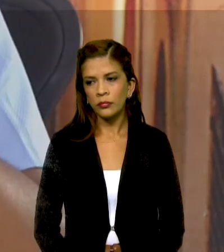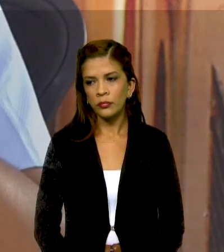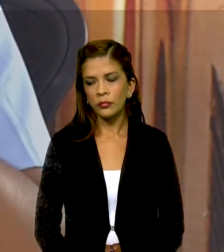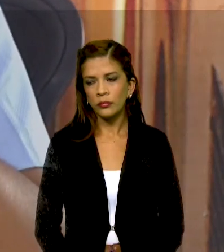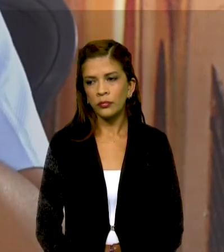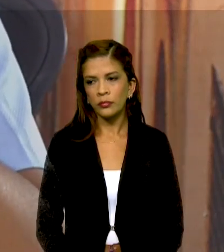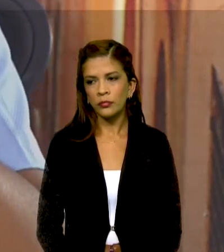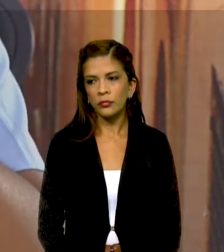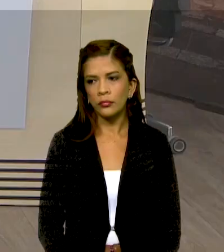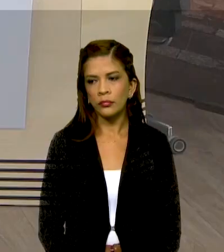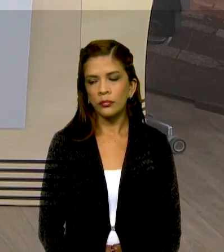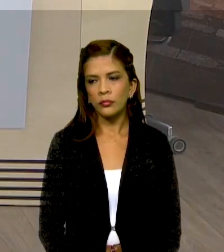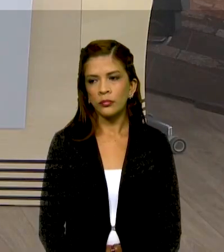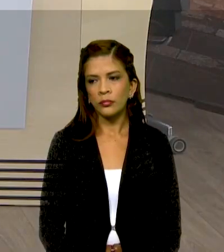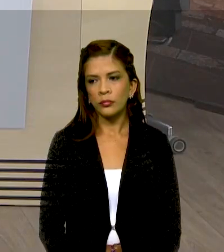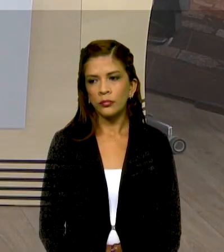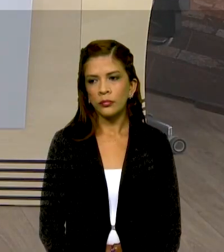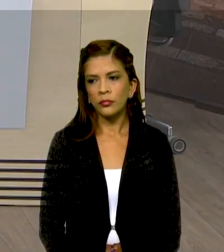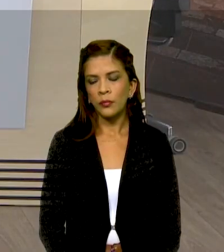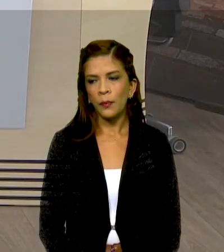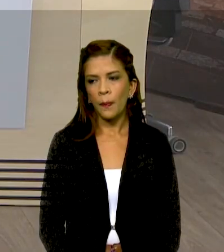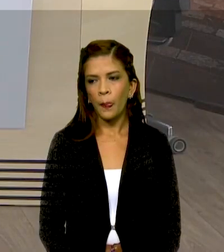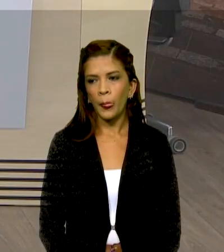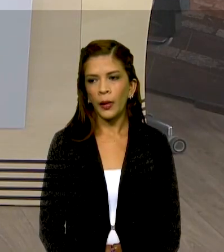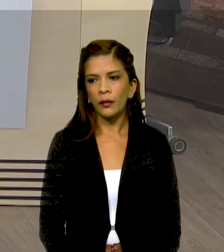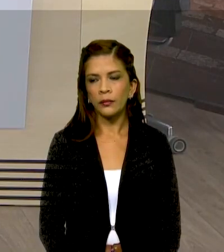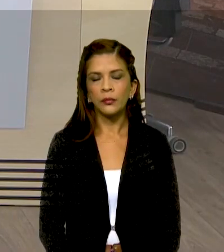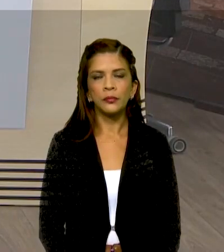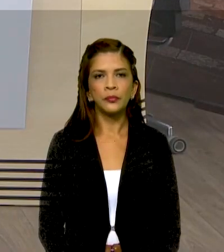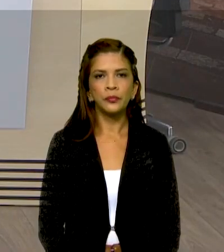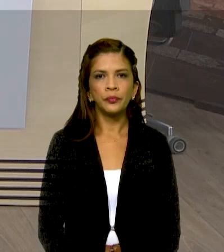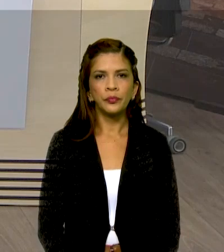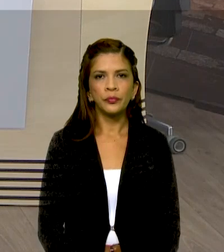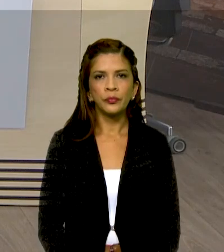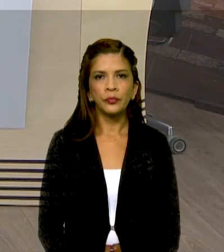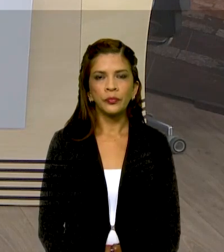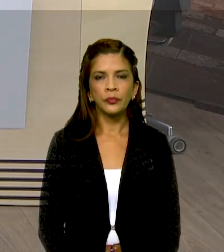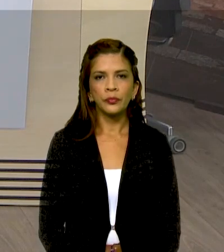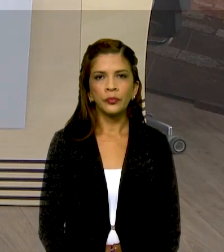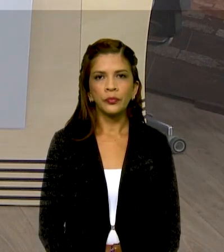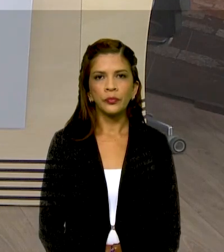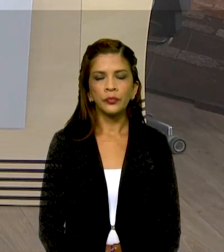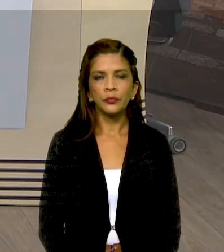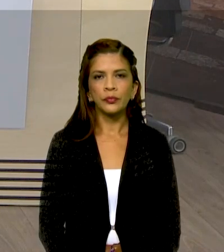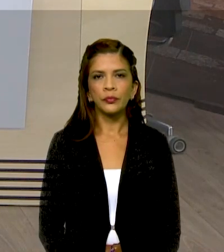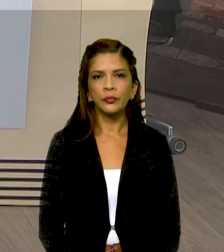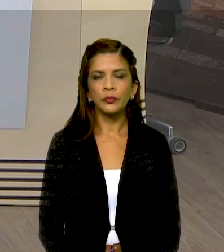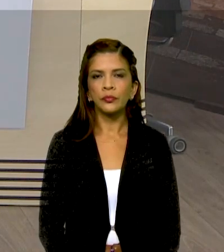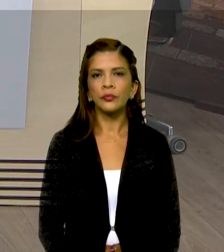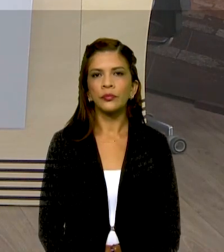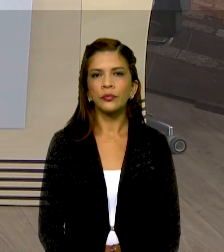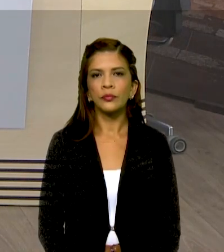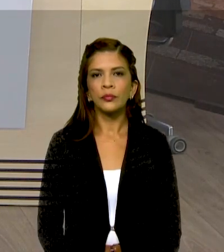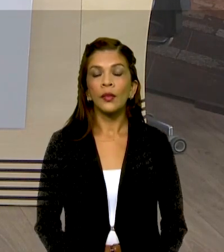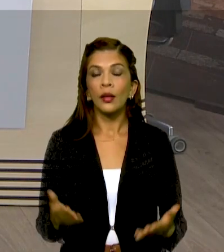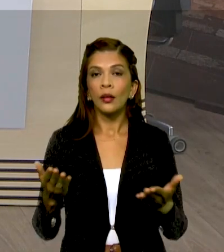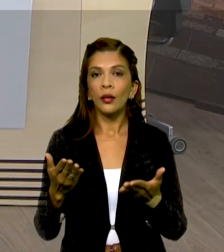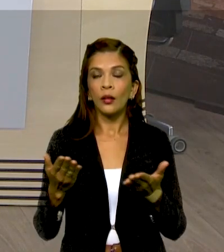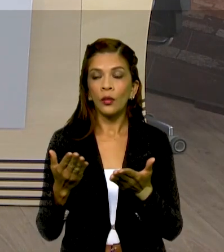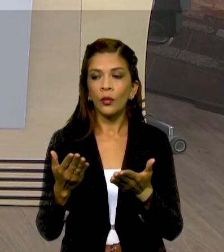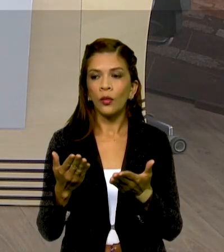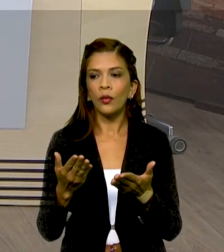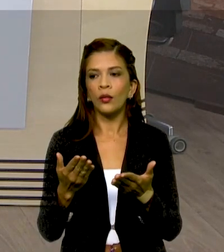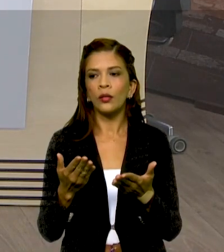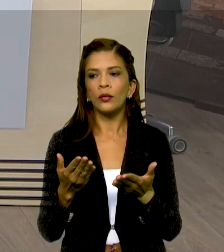esta, entendeu? Certo. E aproveitar que eu falei agora há pouco em relação